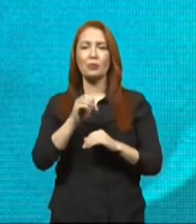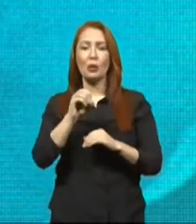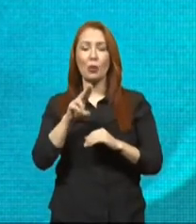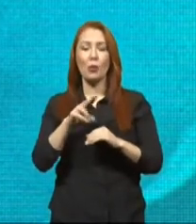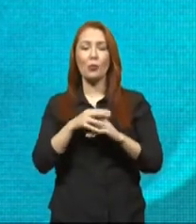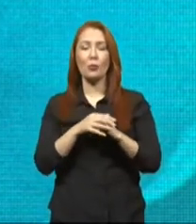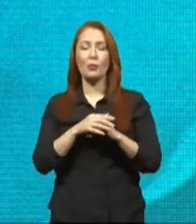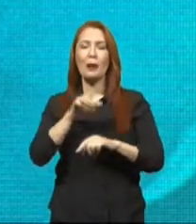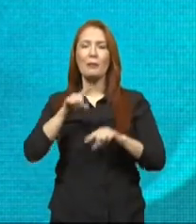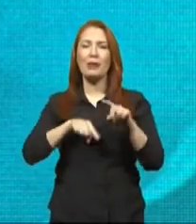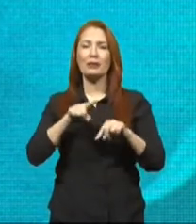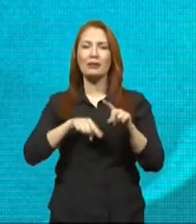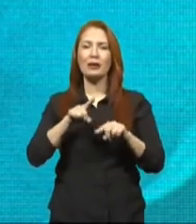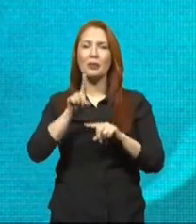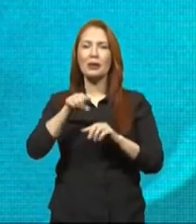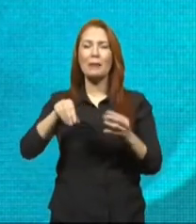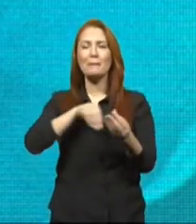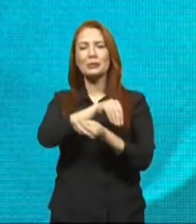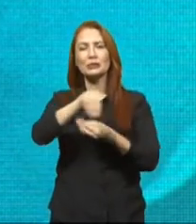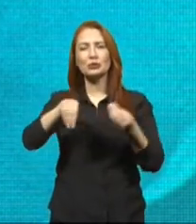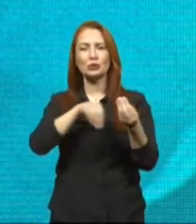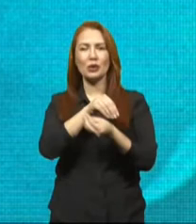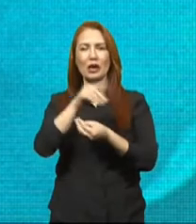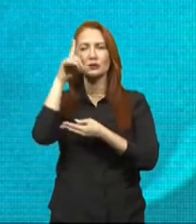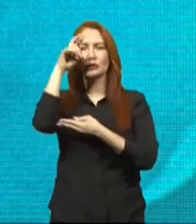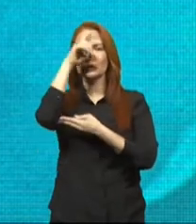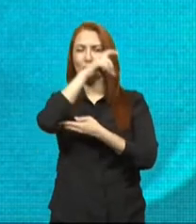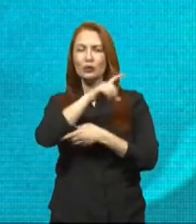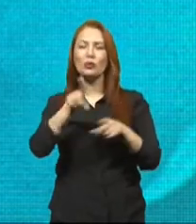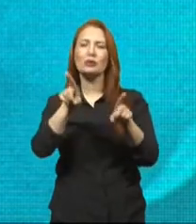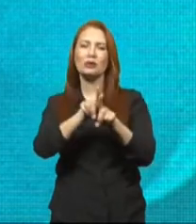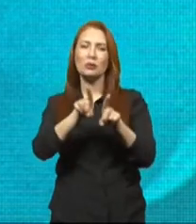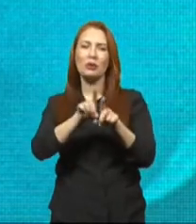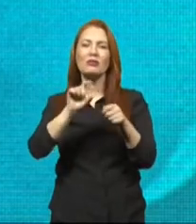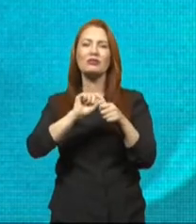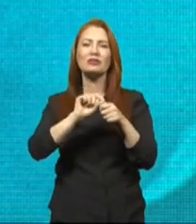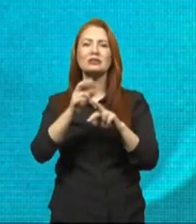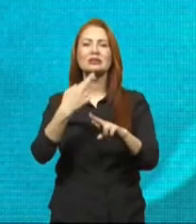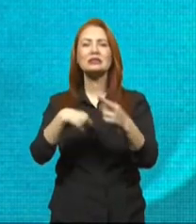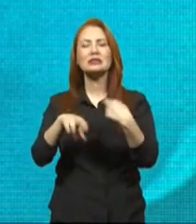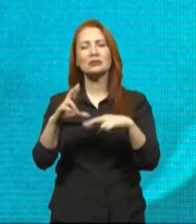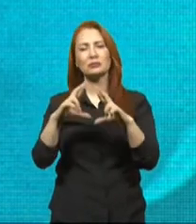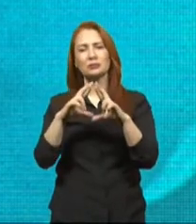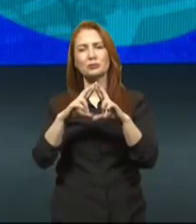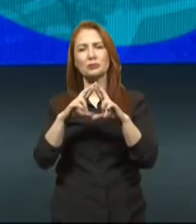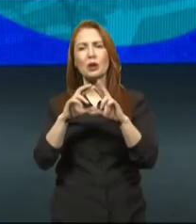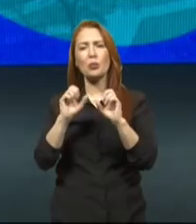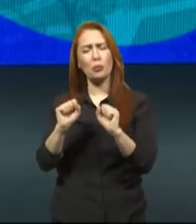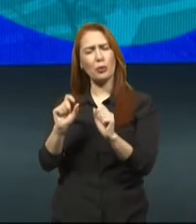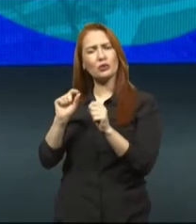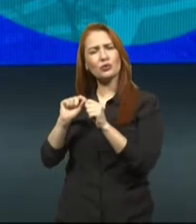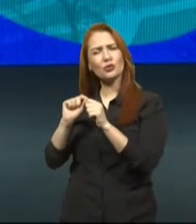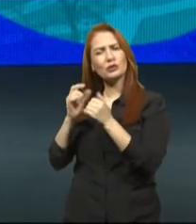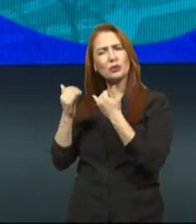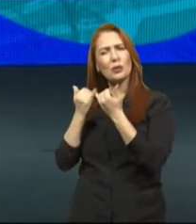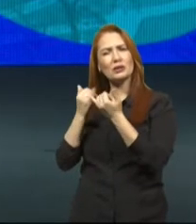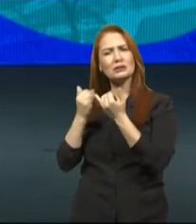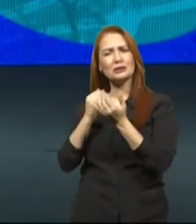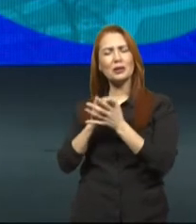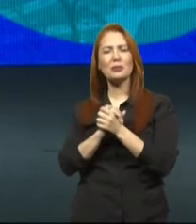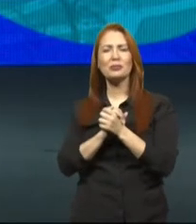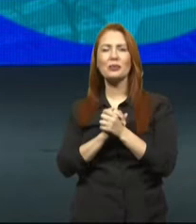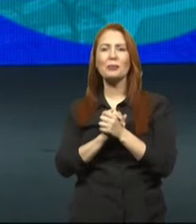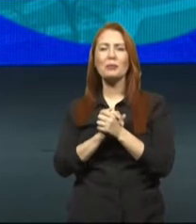são misturados, né? Sim. Que dificulta também um pouco a reciclagem. Dá um exemplo do material misturado, só pra galera que tá em casa, que não entende tudo que tu